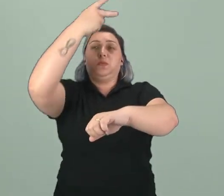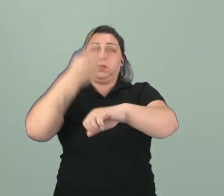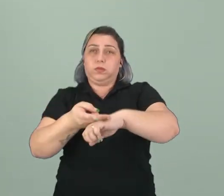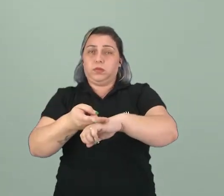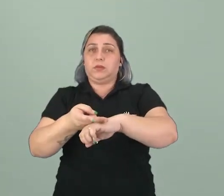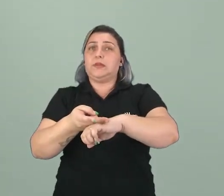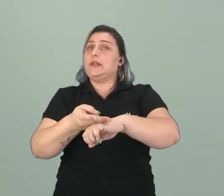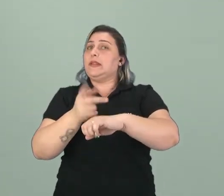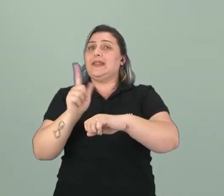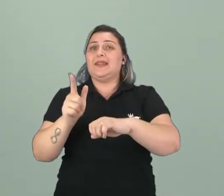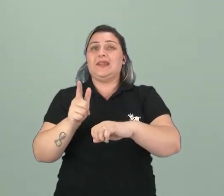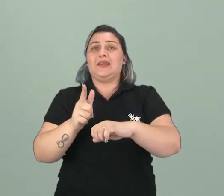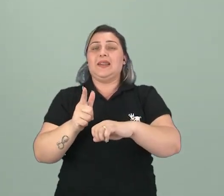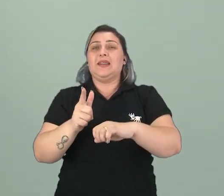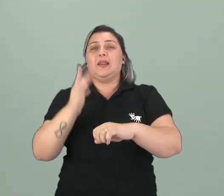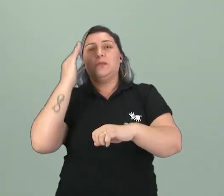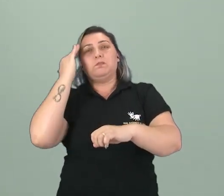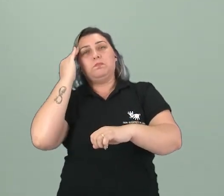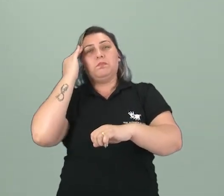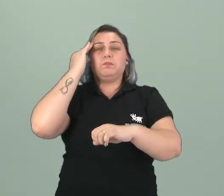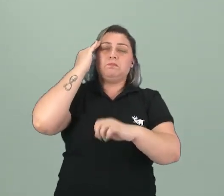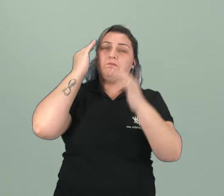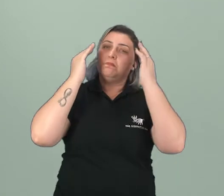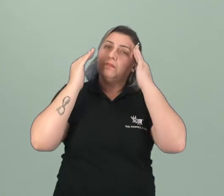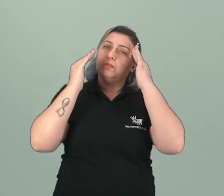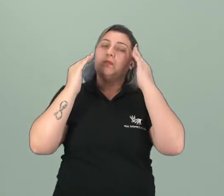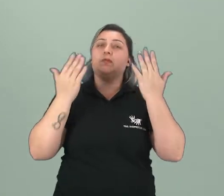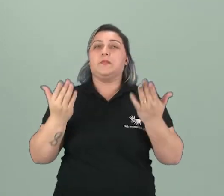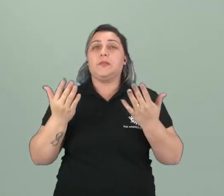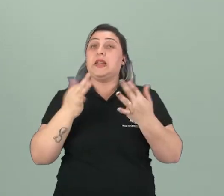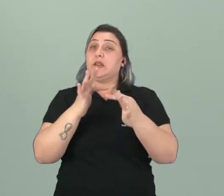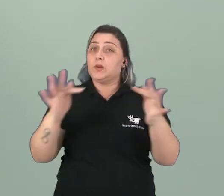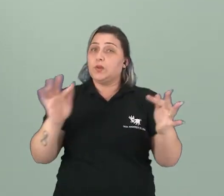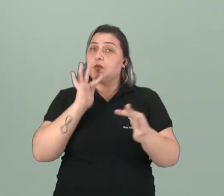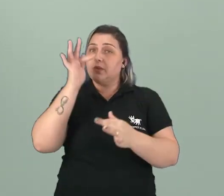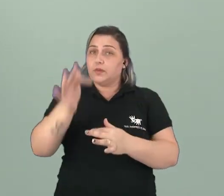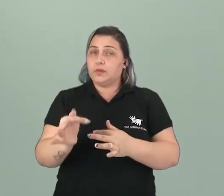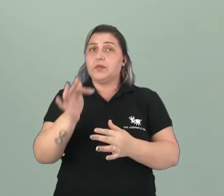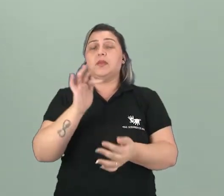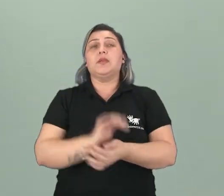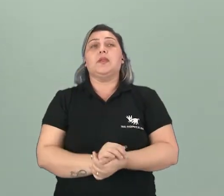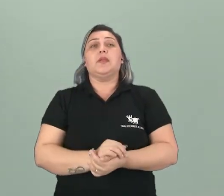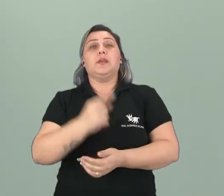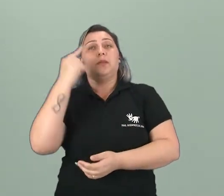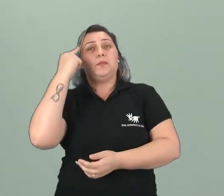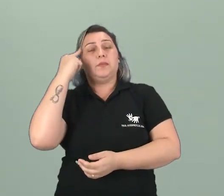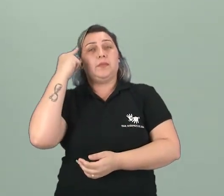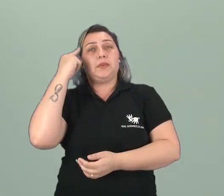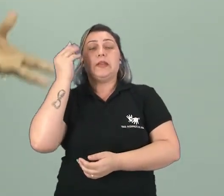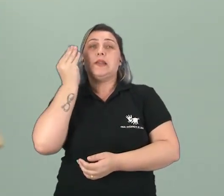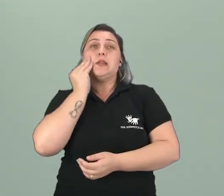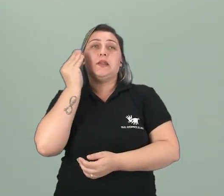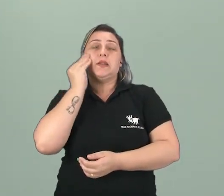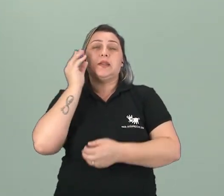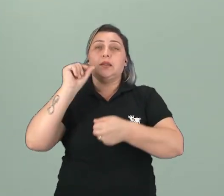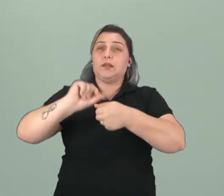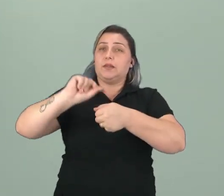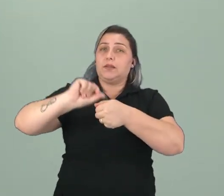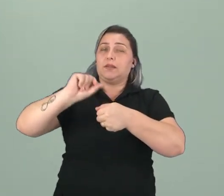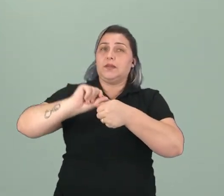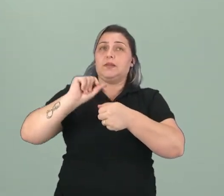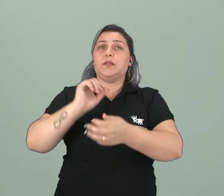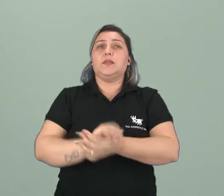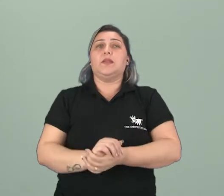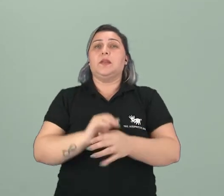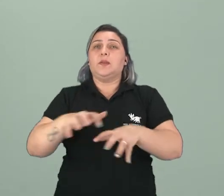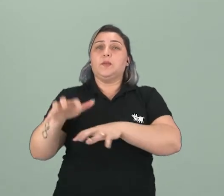eles não se machucassem, não batessem a cabeça no chão. Então imagina também um ginasta tentando executar